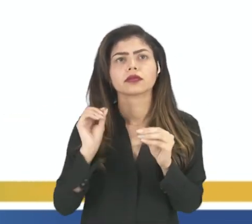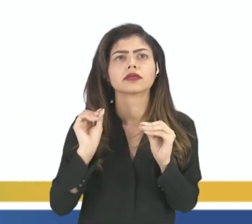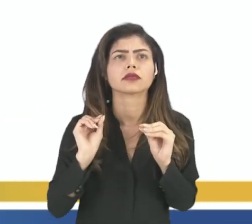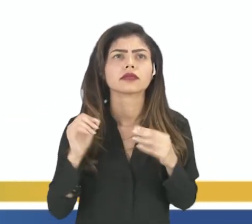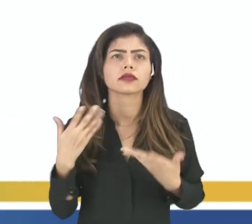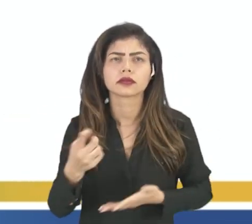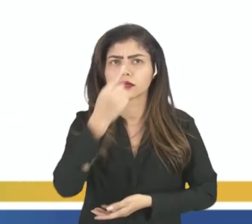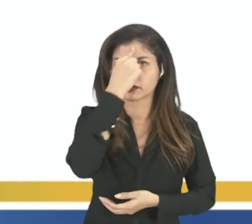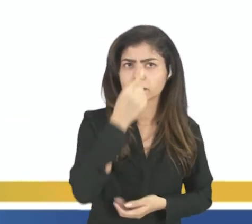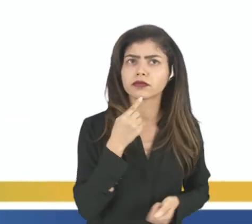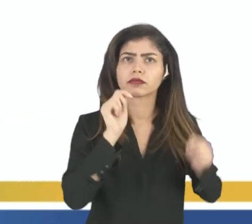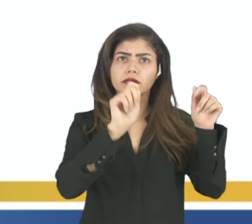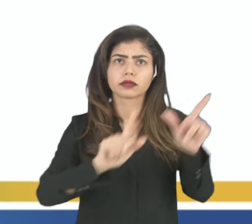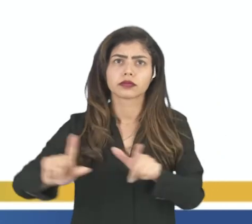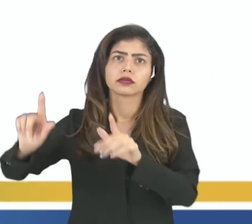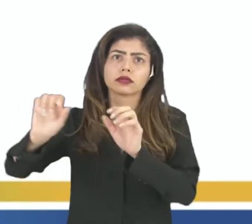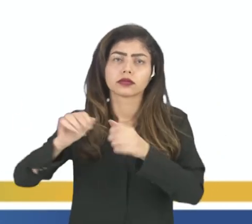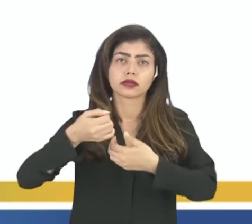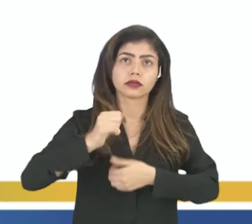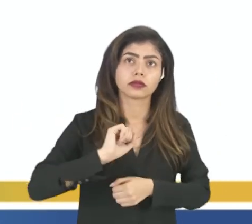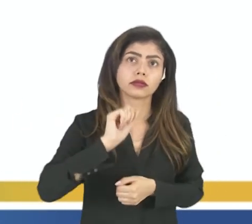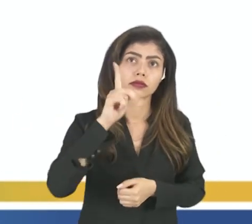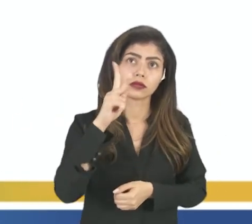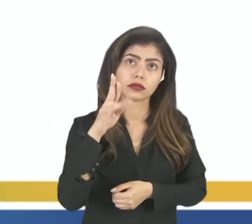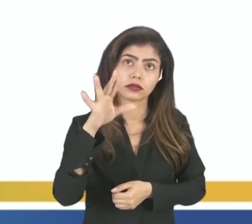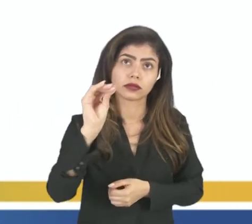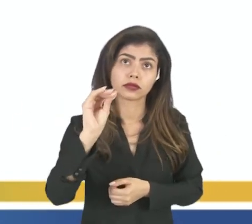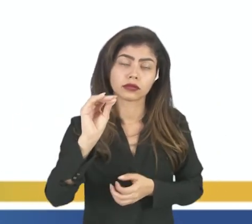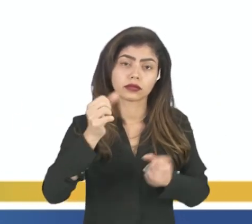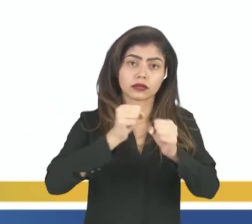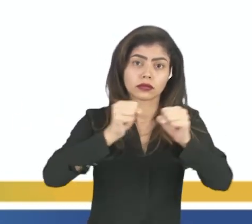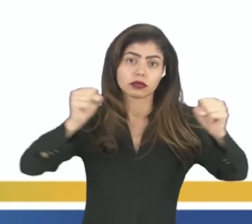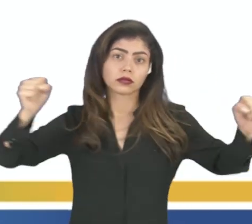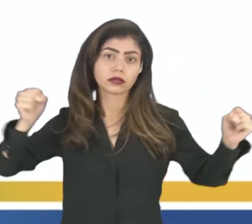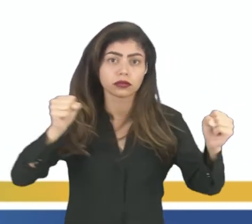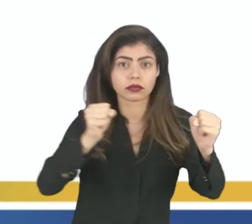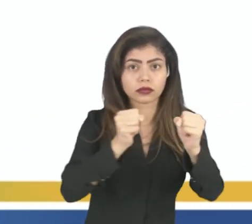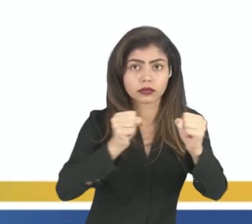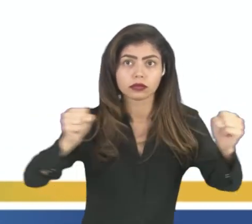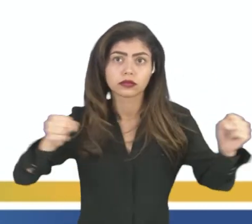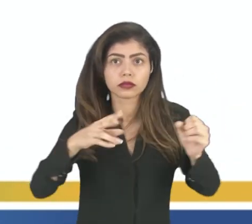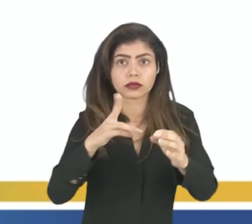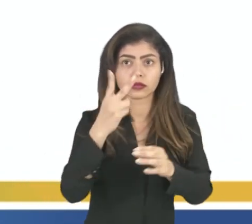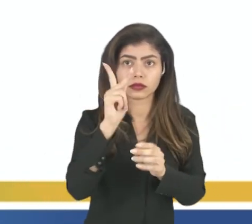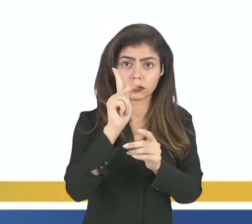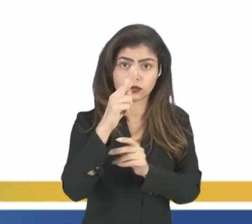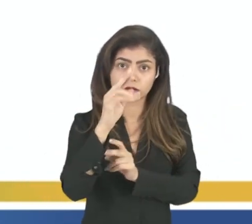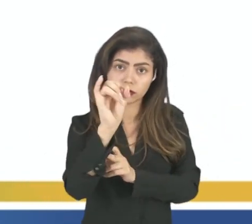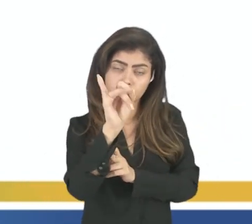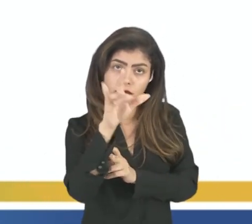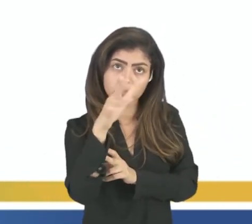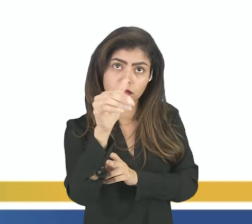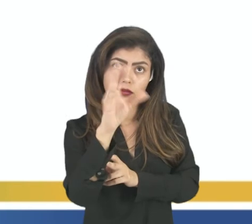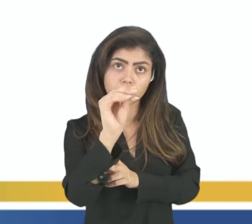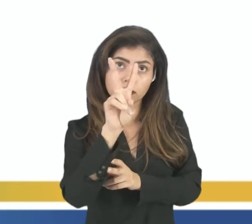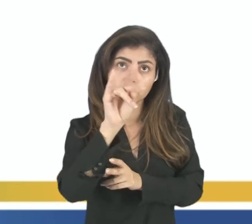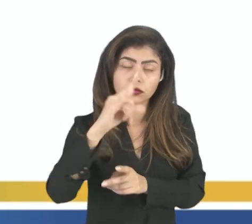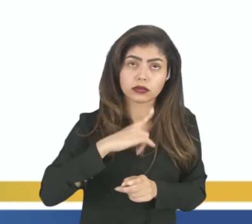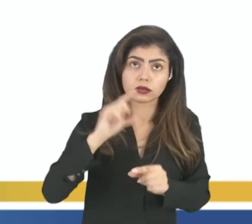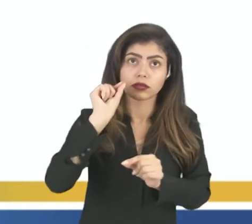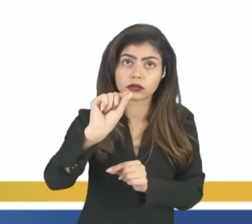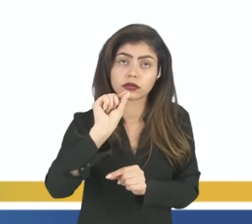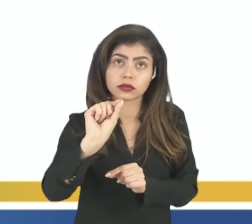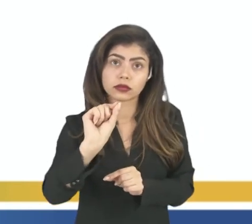A figura mostra o deslocamento horizontal de um bloco preso a uma mola e a partir da posição, né, A,